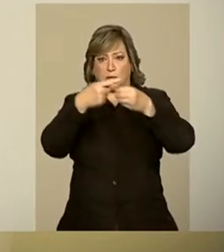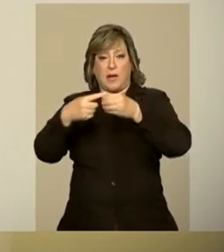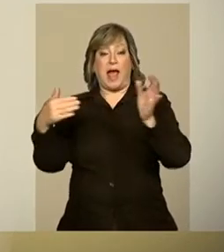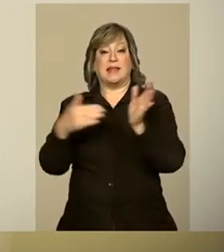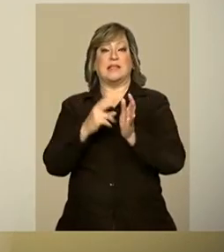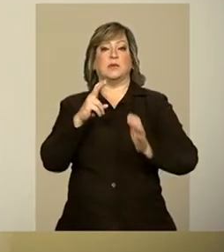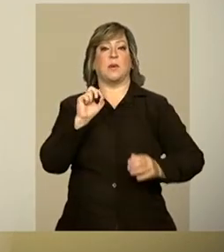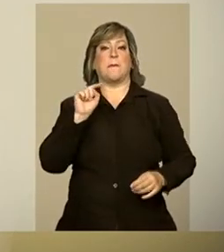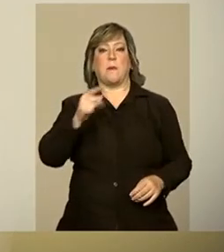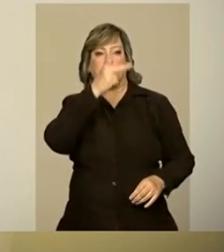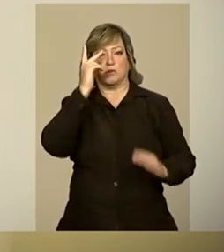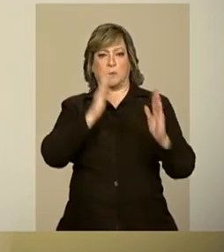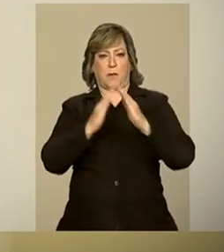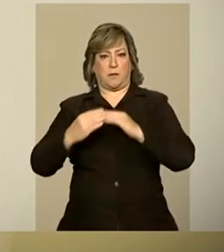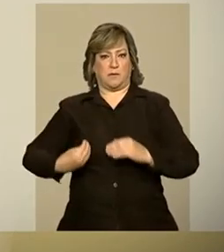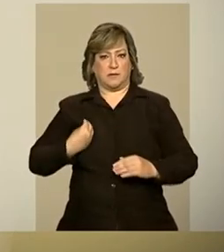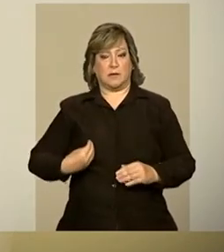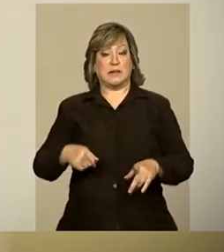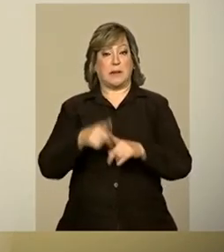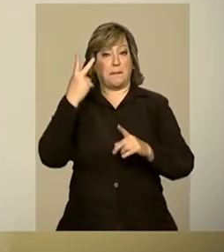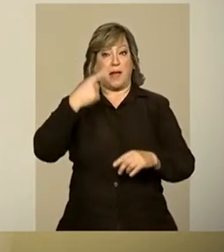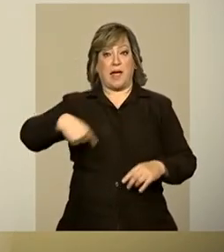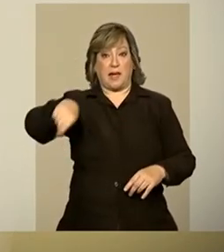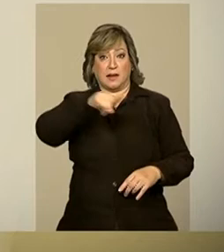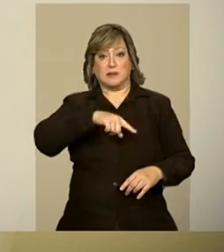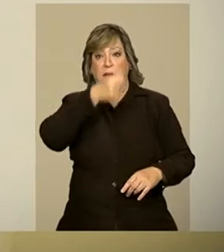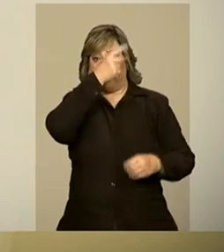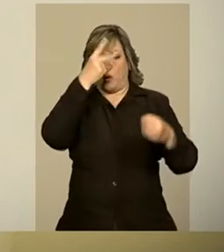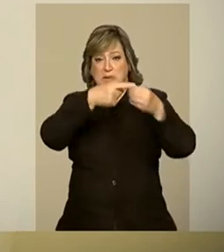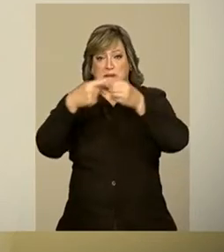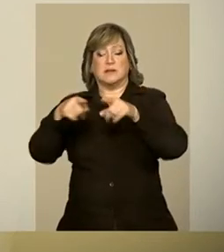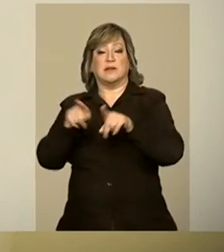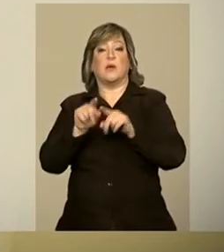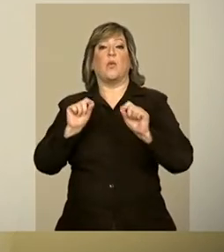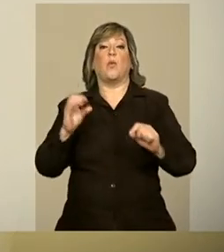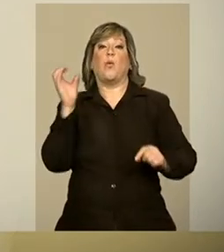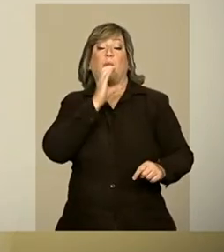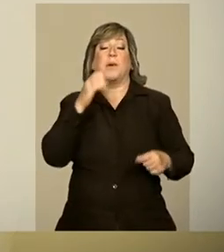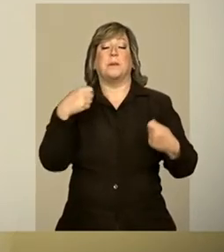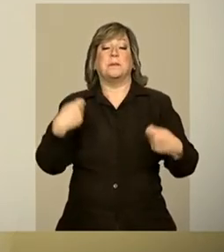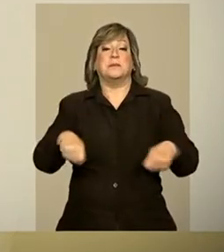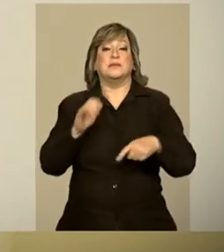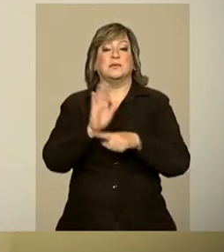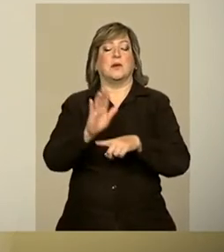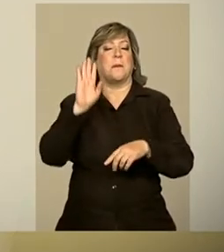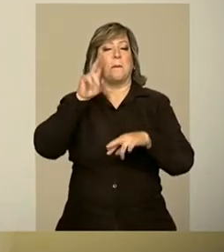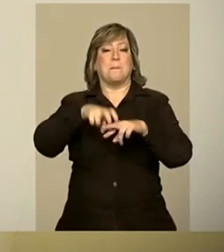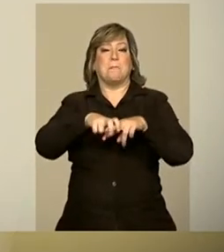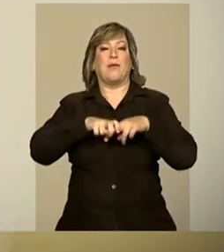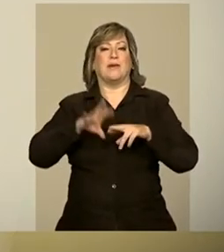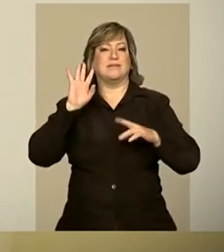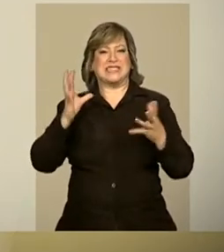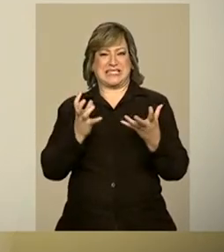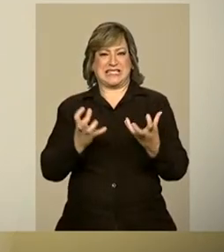habitantes e para os municípios em situação de emergência por causa da seca. Veja, Luciano,